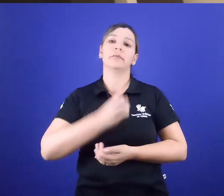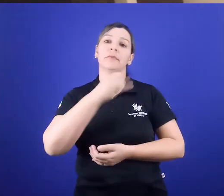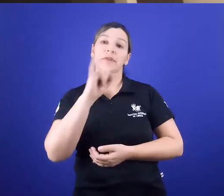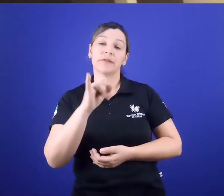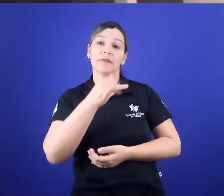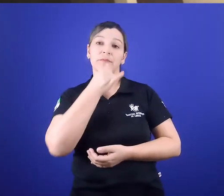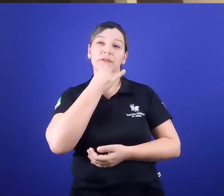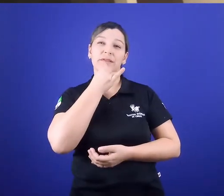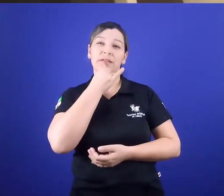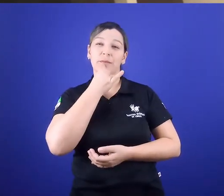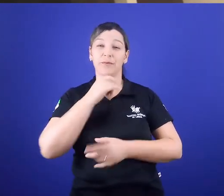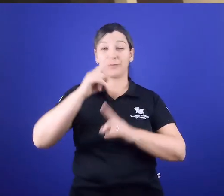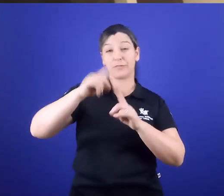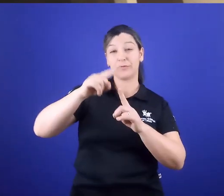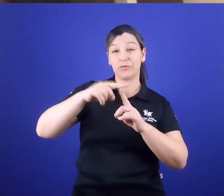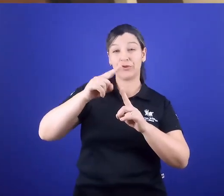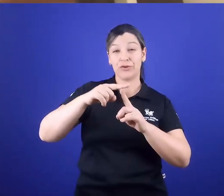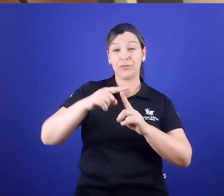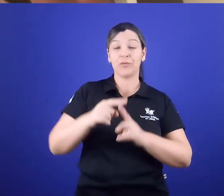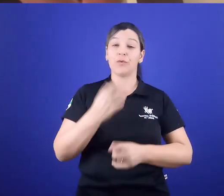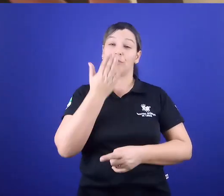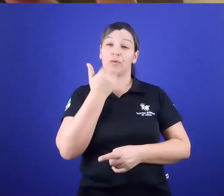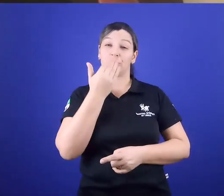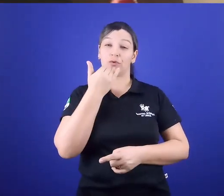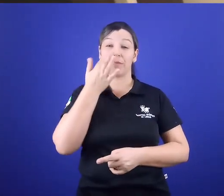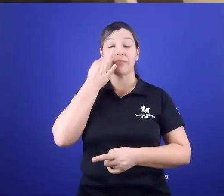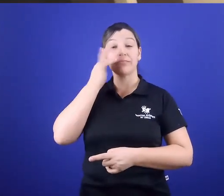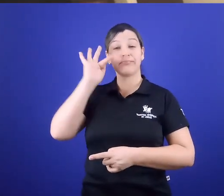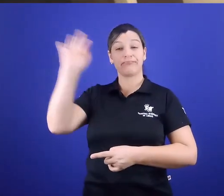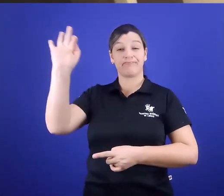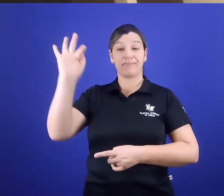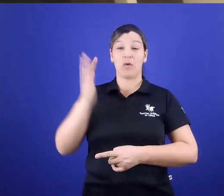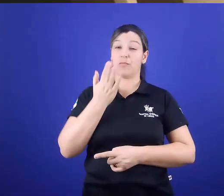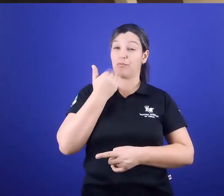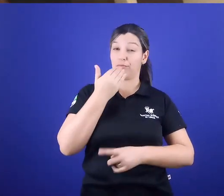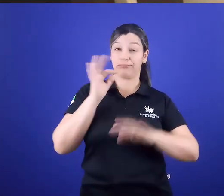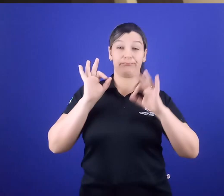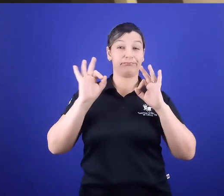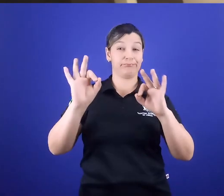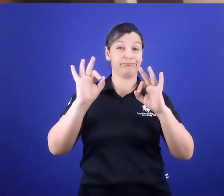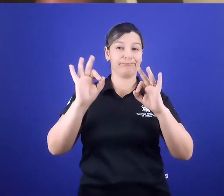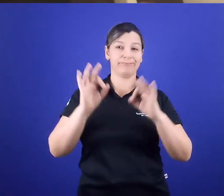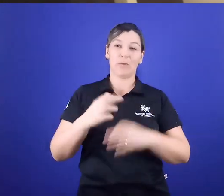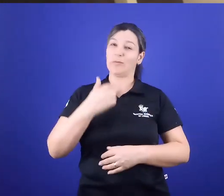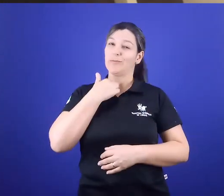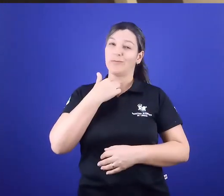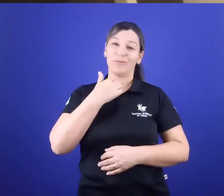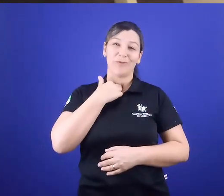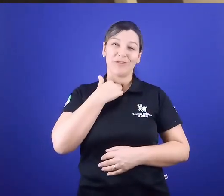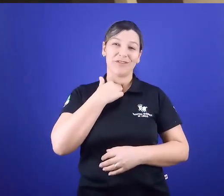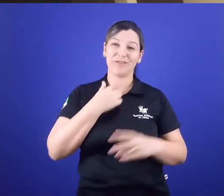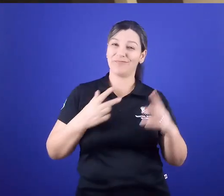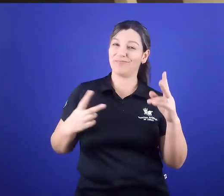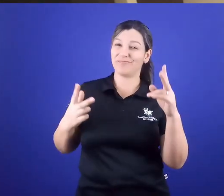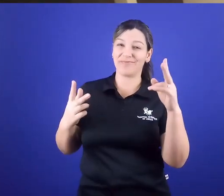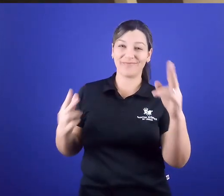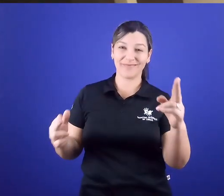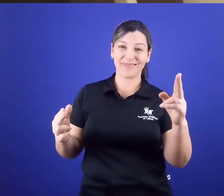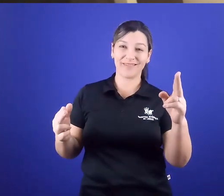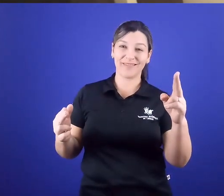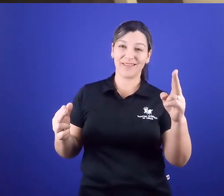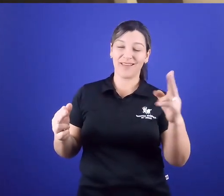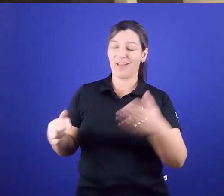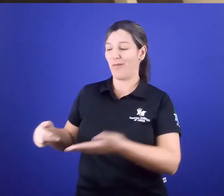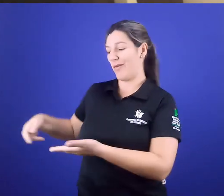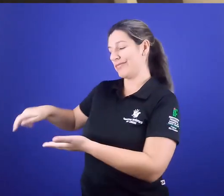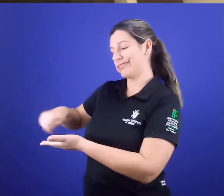serviço à francesa, que é um serviço altamente sofisticado, eu não posso servir a mesma coisa que eu sirvo num evento onde eu utilizo